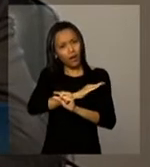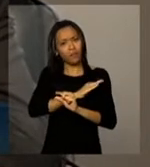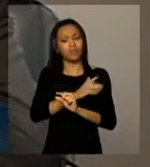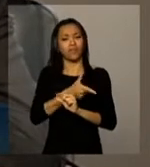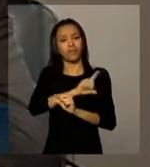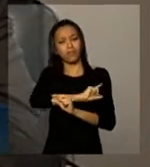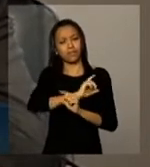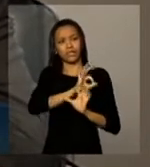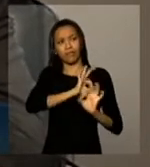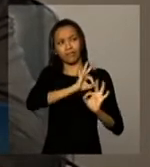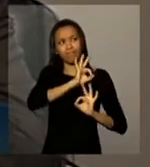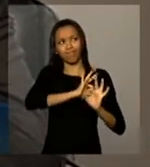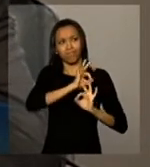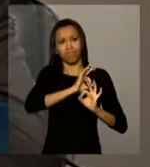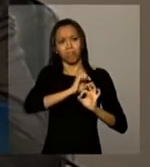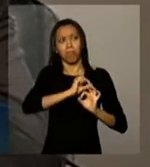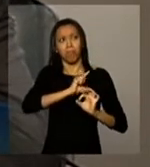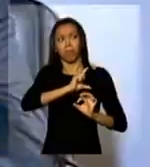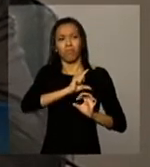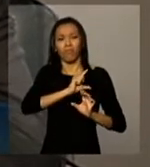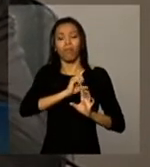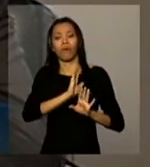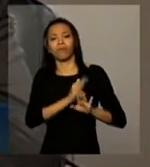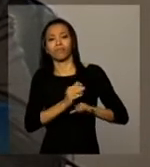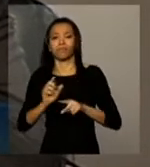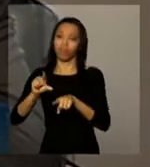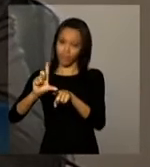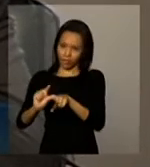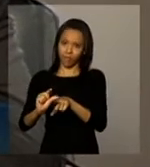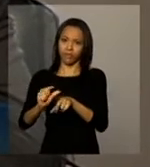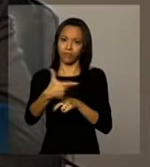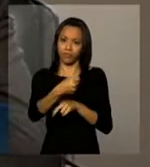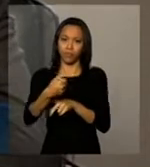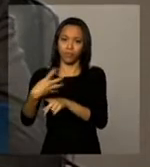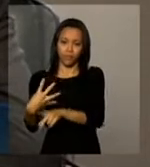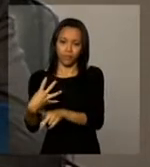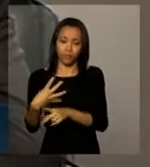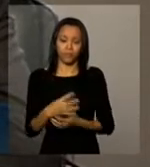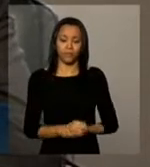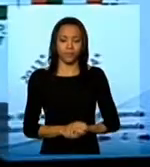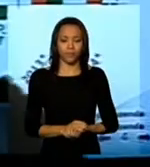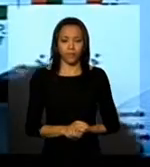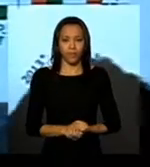em outras previsões. Passamos adiante. Bom,